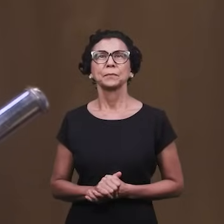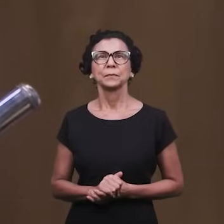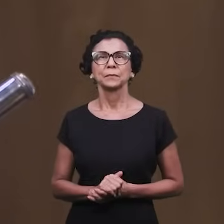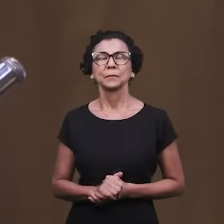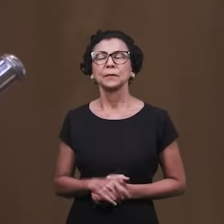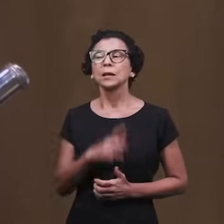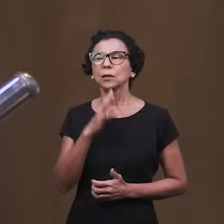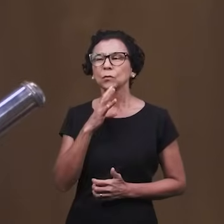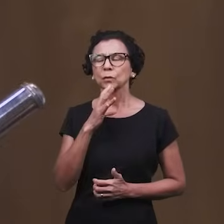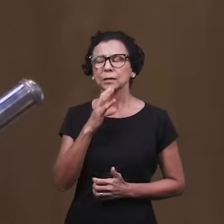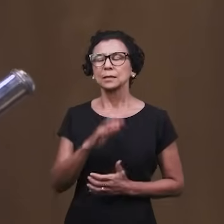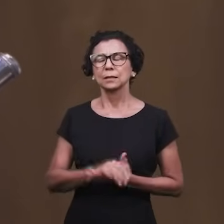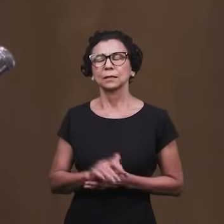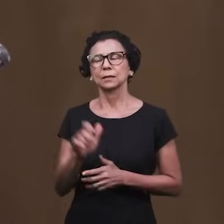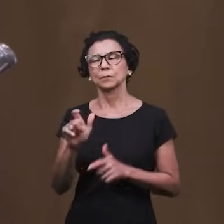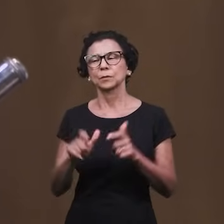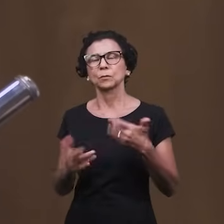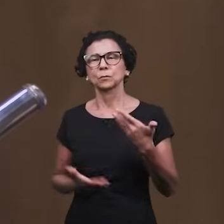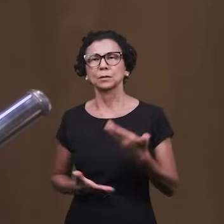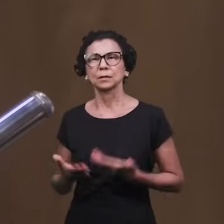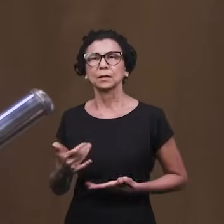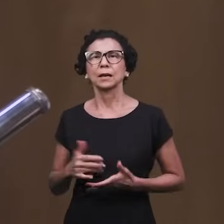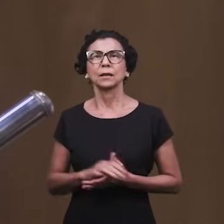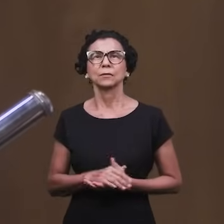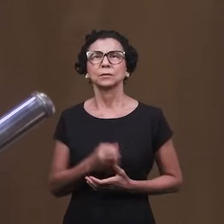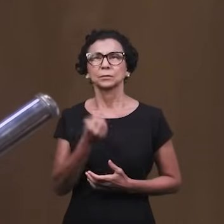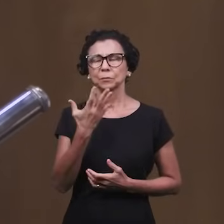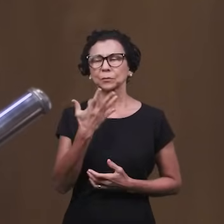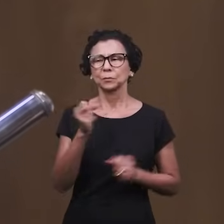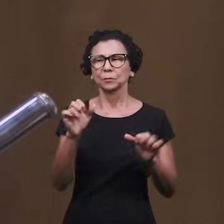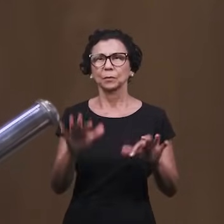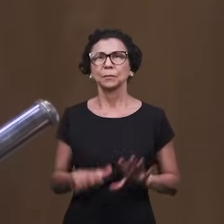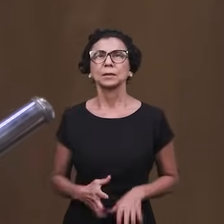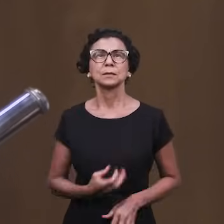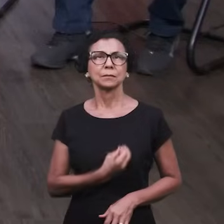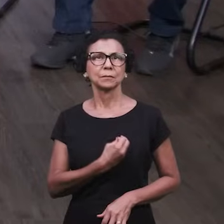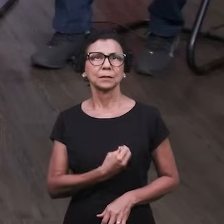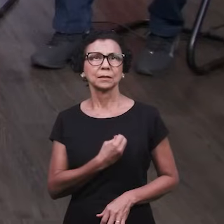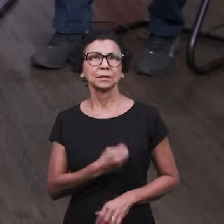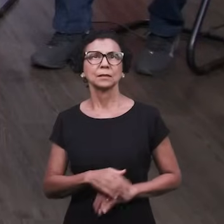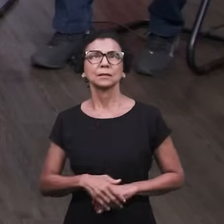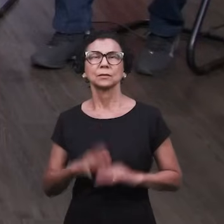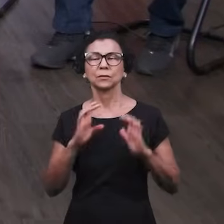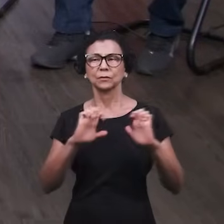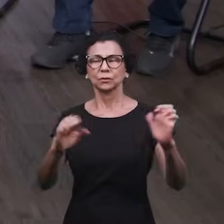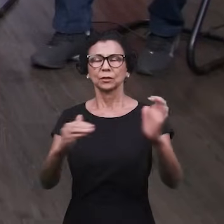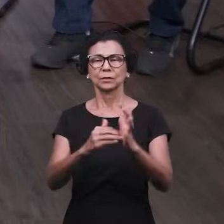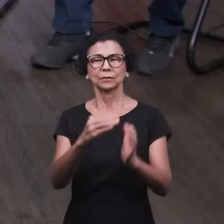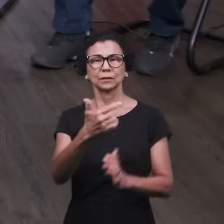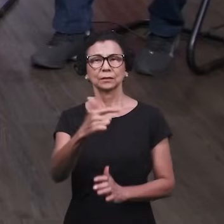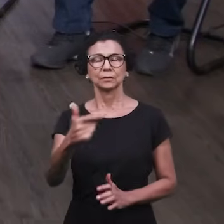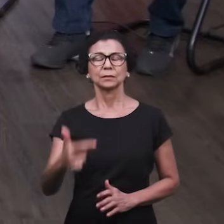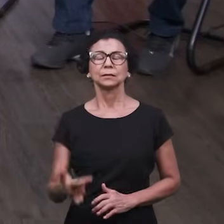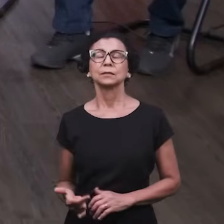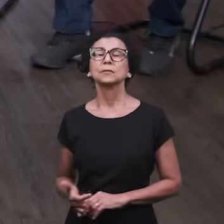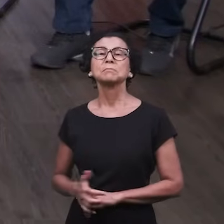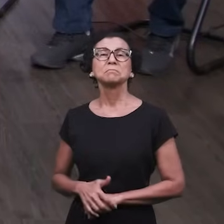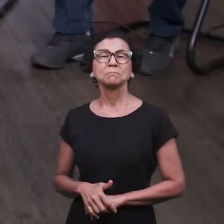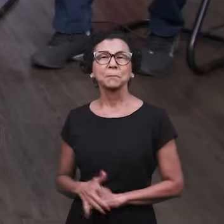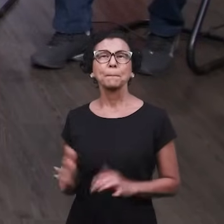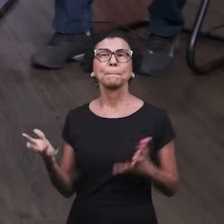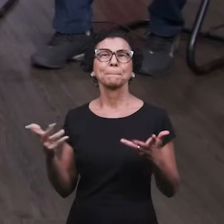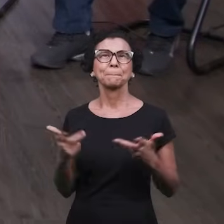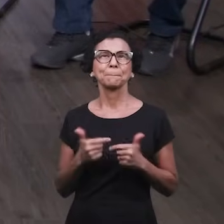Velha. Conhecer um pouco dos irmãos, estar junto com eles é sempre uma bênção muito grande. Participando do Evangelho Sem Fronteiras? Com certeza. Sim.